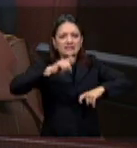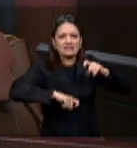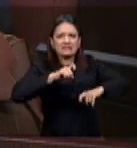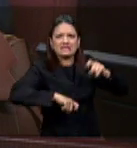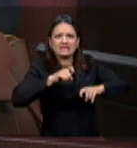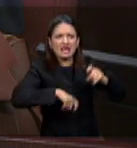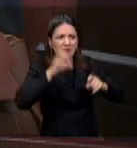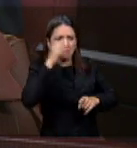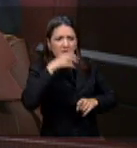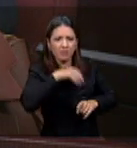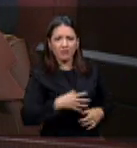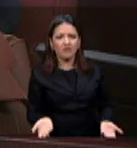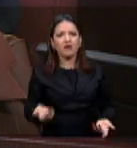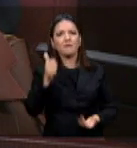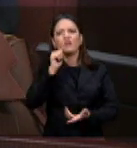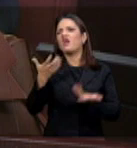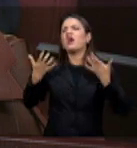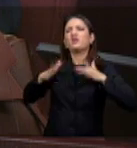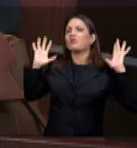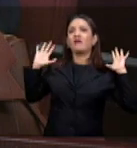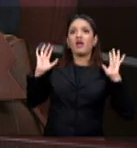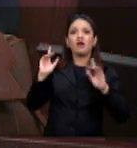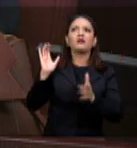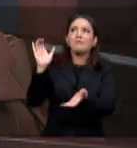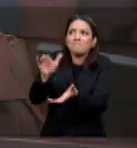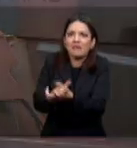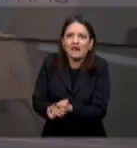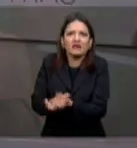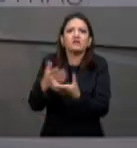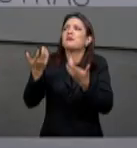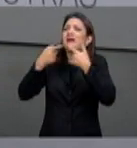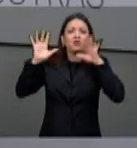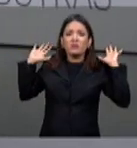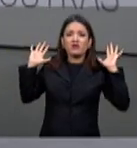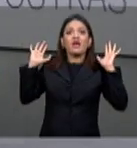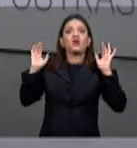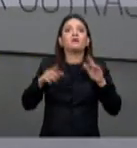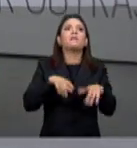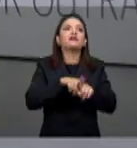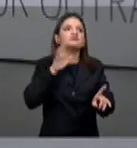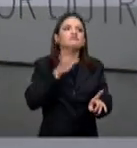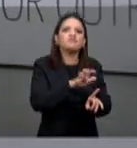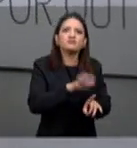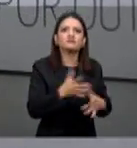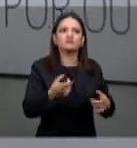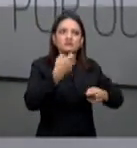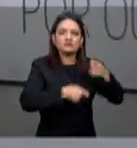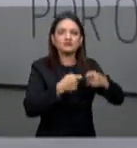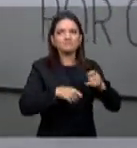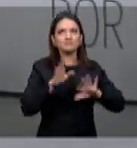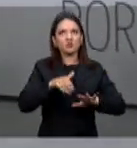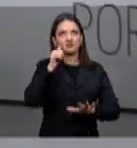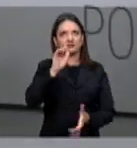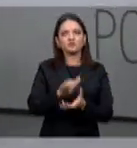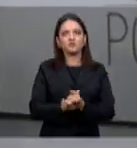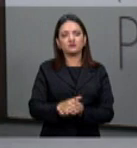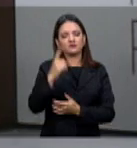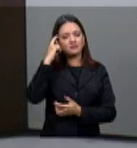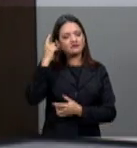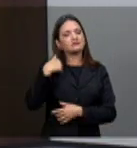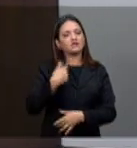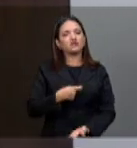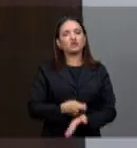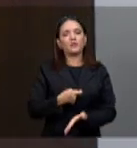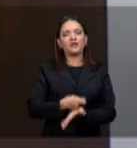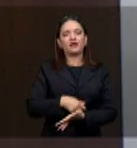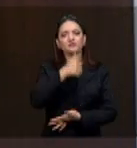sem consentimento. Não interessa se é marido, se é companheiro, se é ex-namorado. Mas as esposas se acham, às vezes, na obrigação de ceder mesmo sem